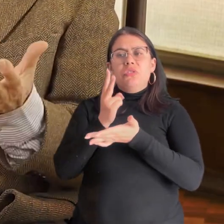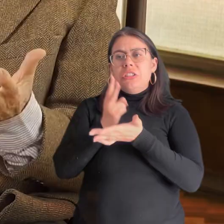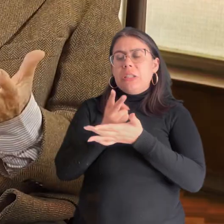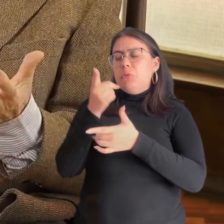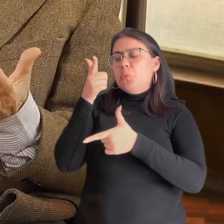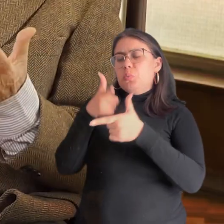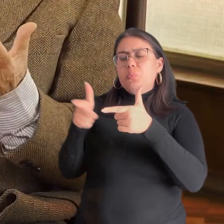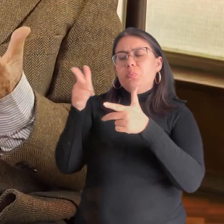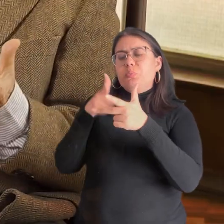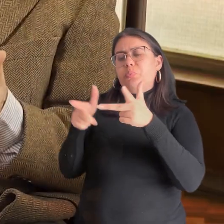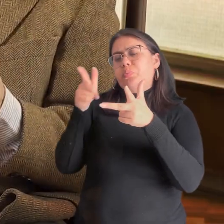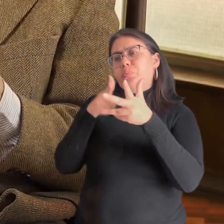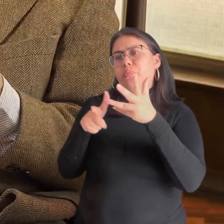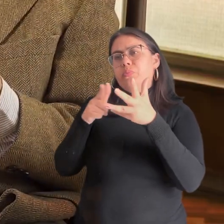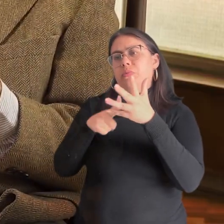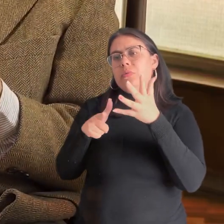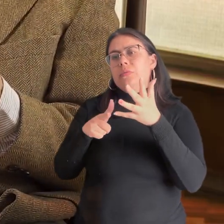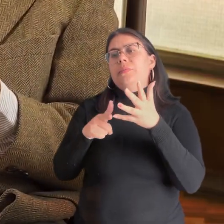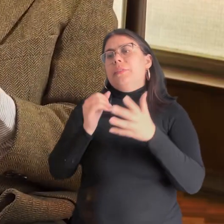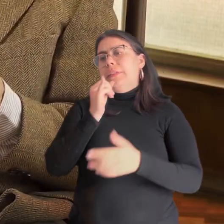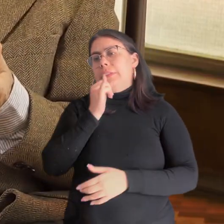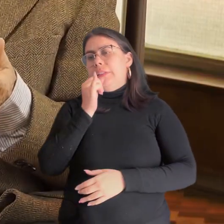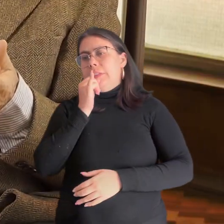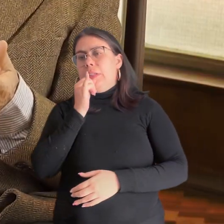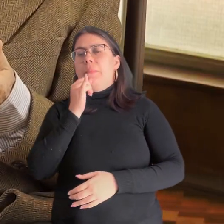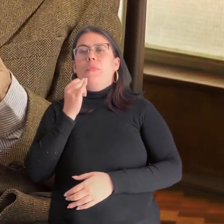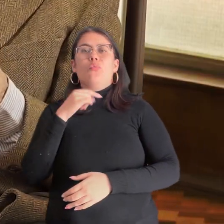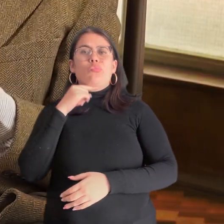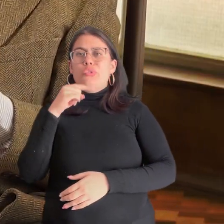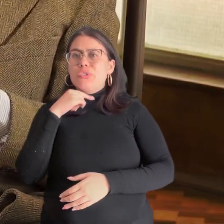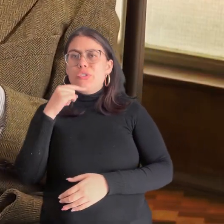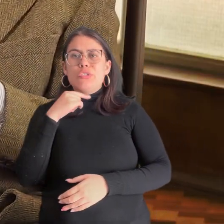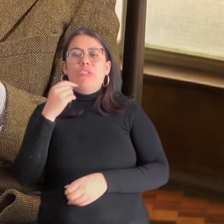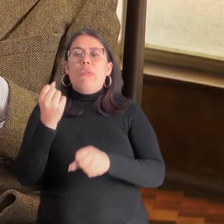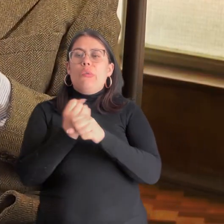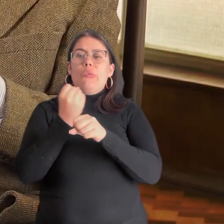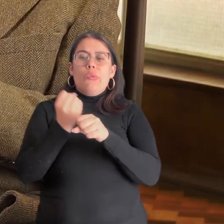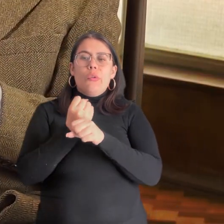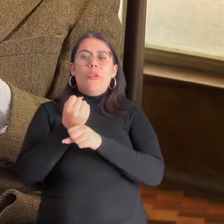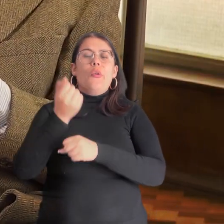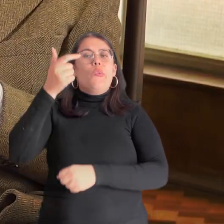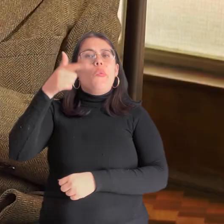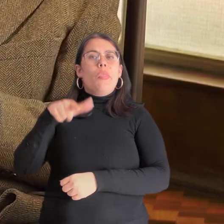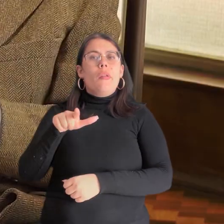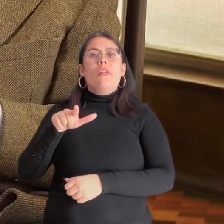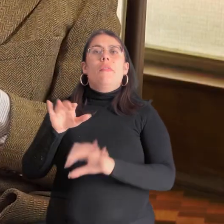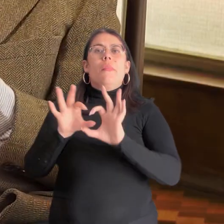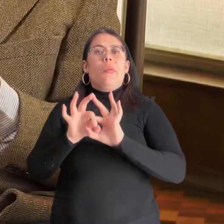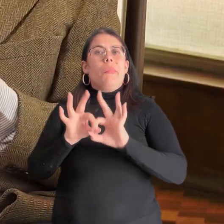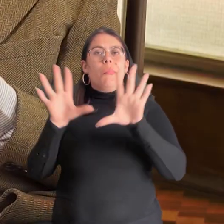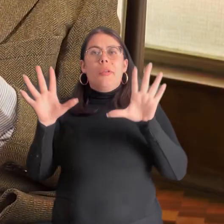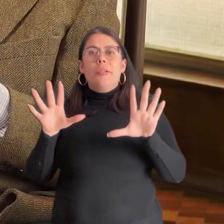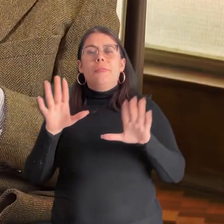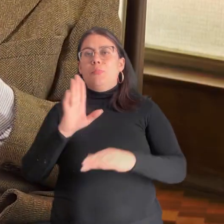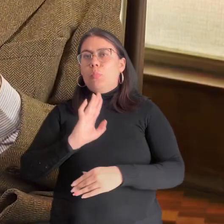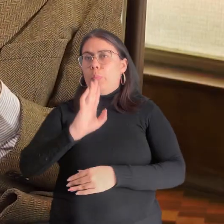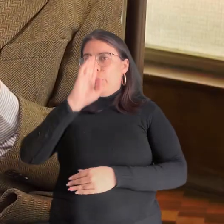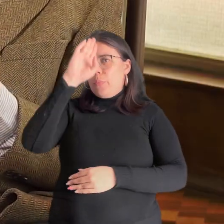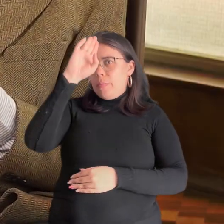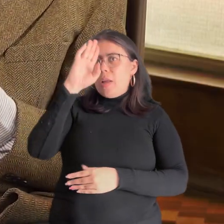problemas com licenças de funcionamento, renovação de autorização dos